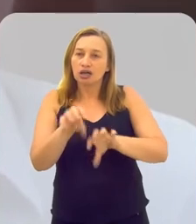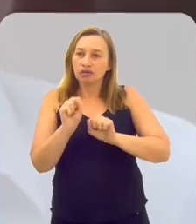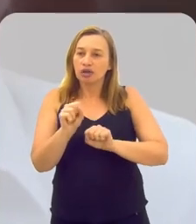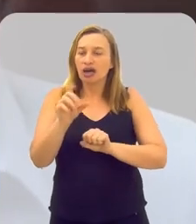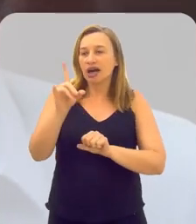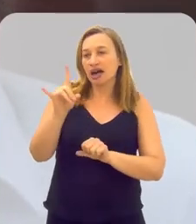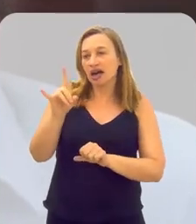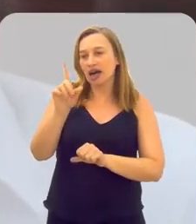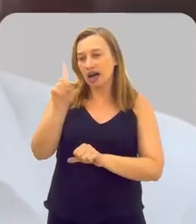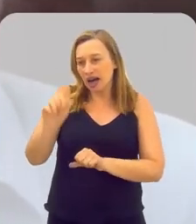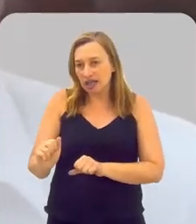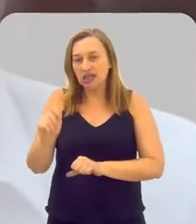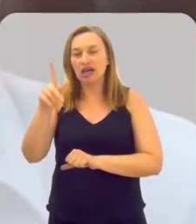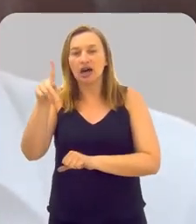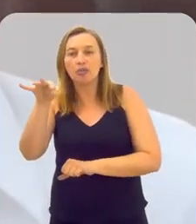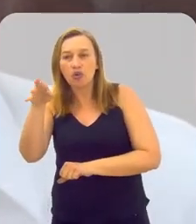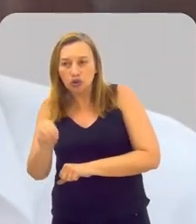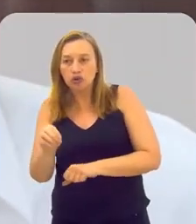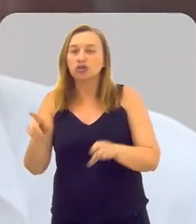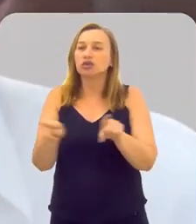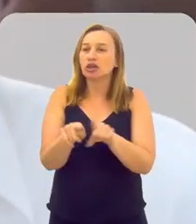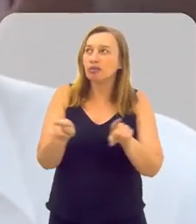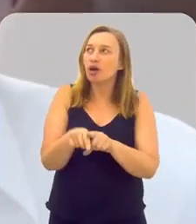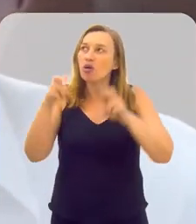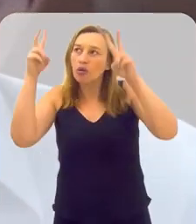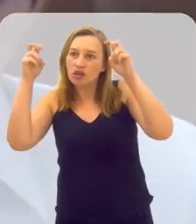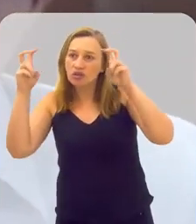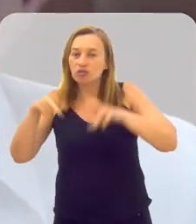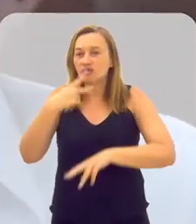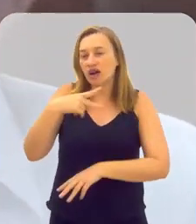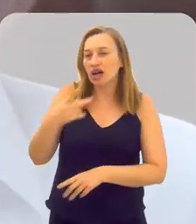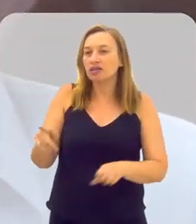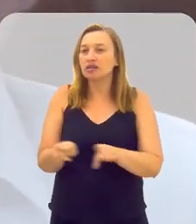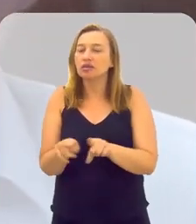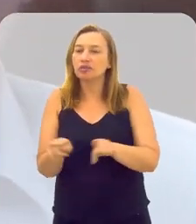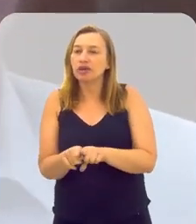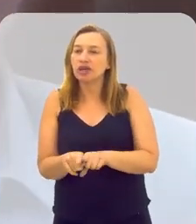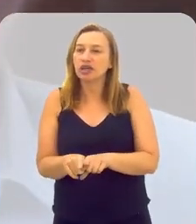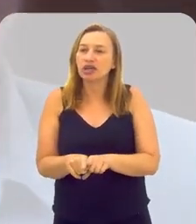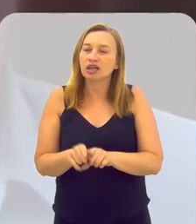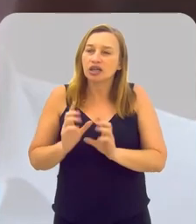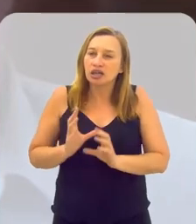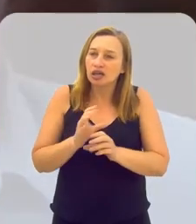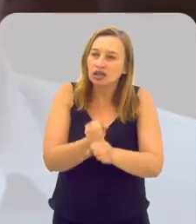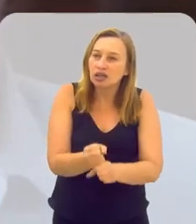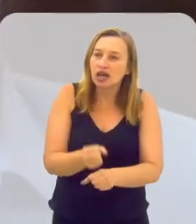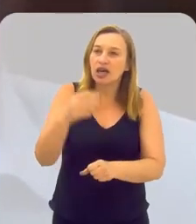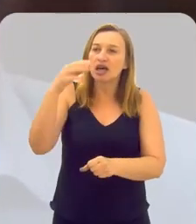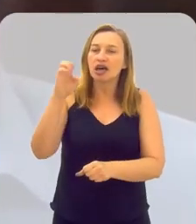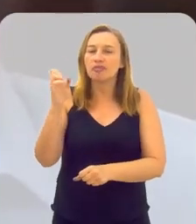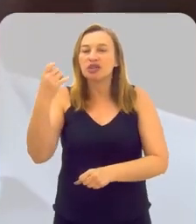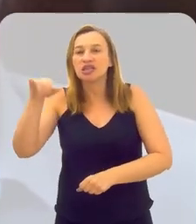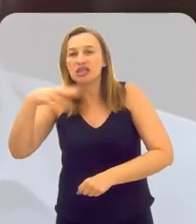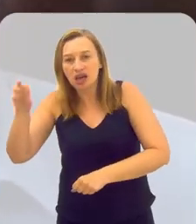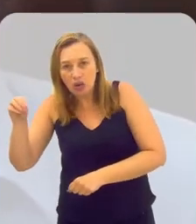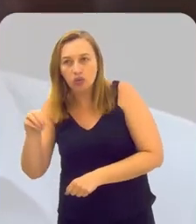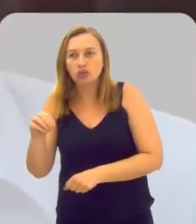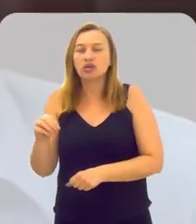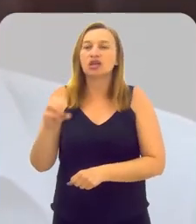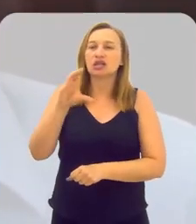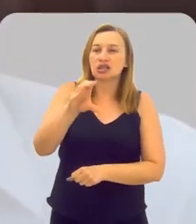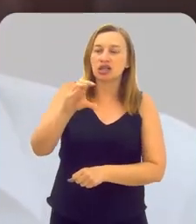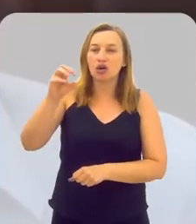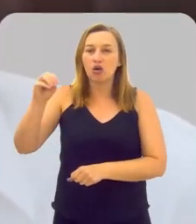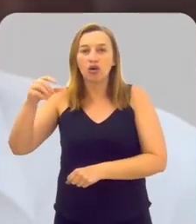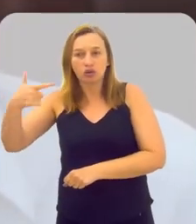da parte de captura de gás carbônico, de um assunto que vem sendo levantado muito, do cálculo